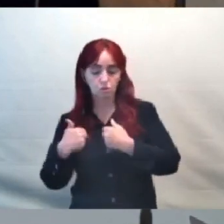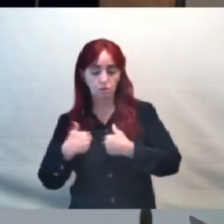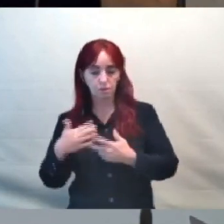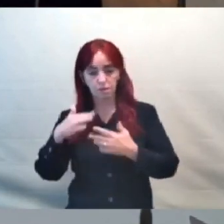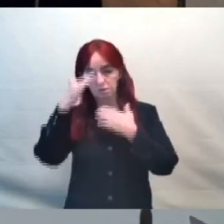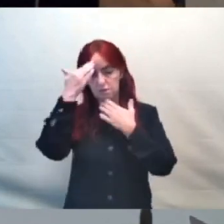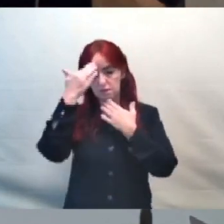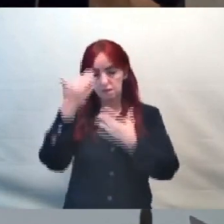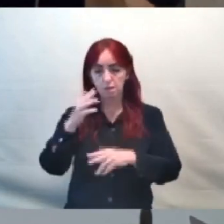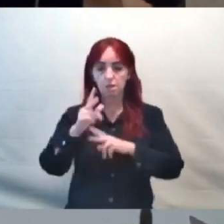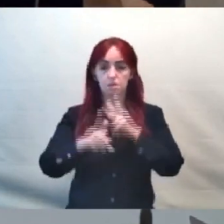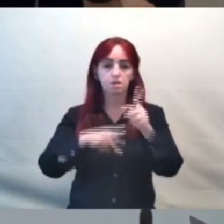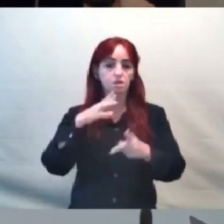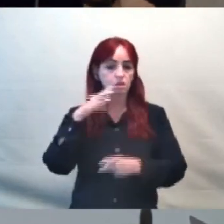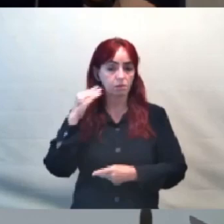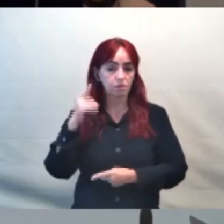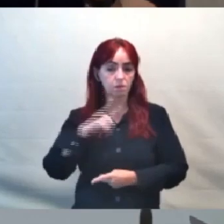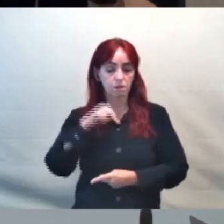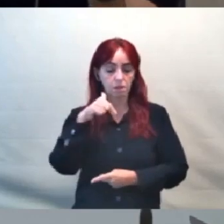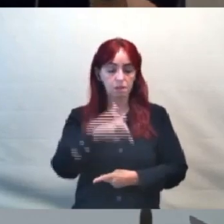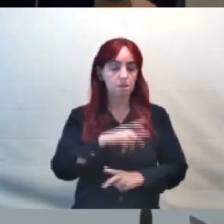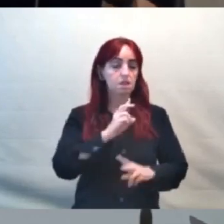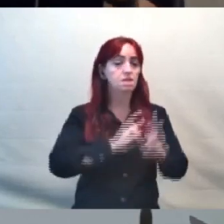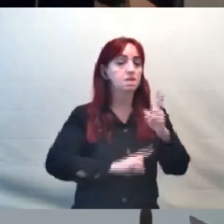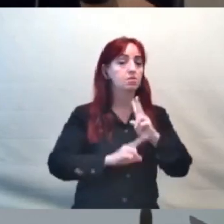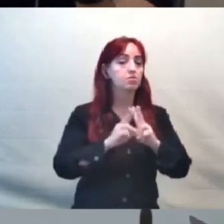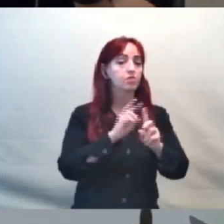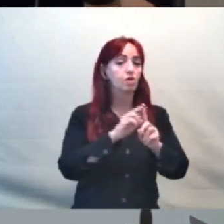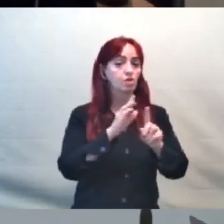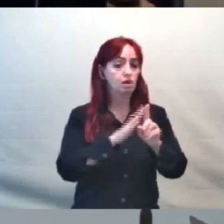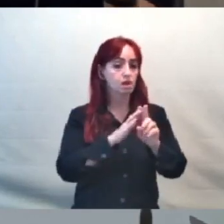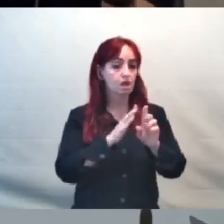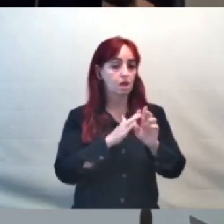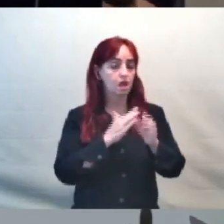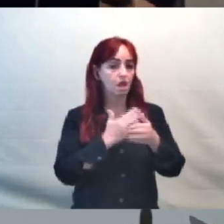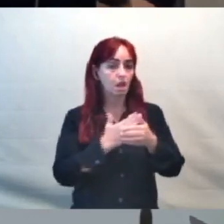uma prioridade. Quando eu tornei-me presidente, existiam